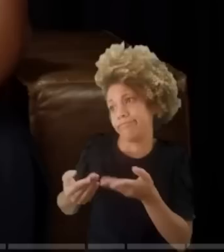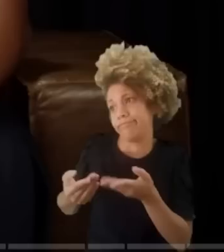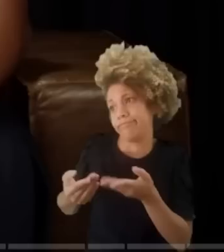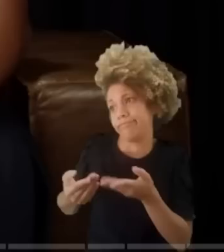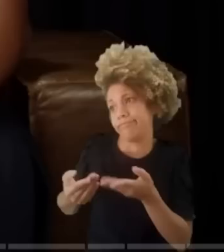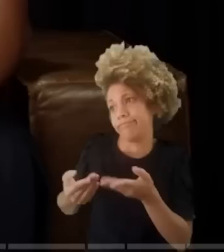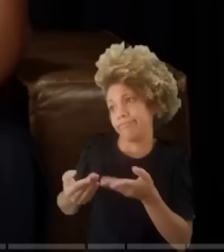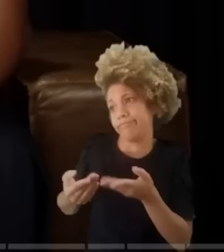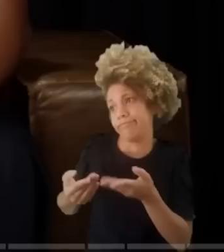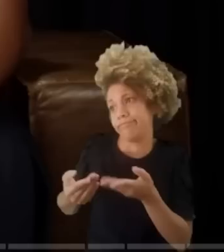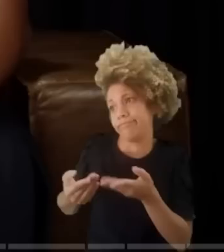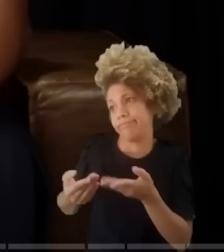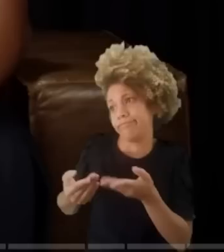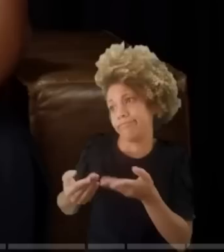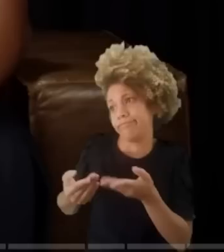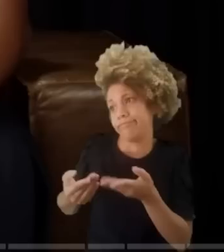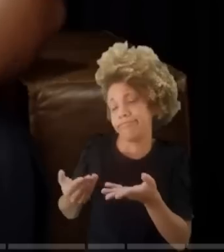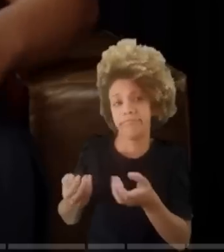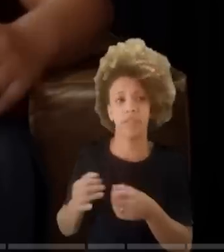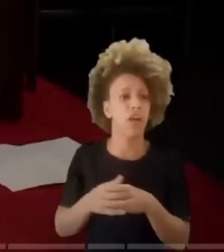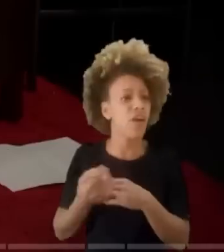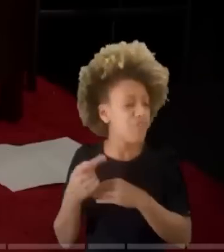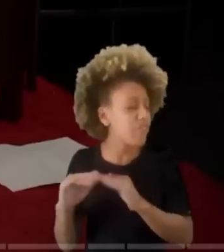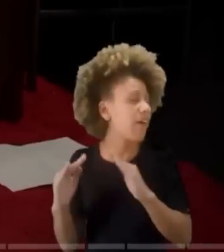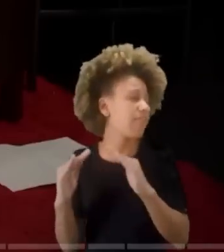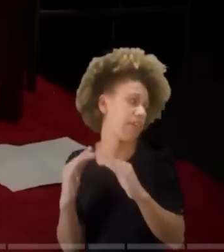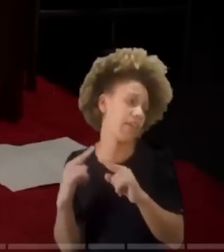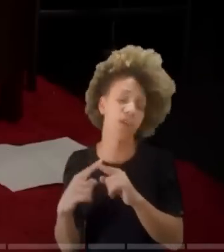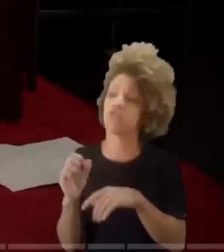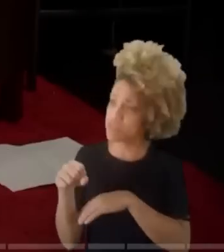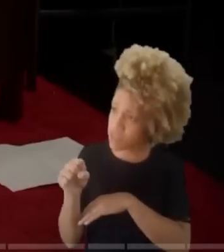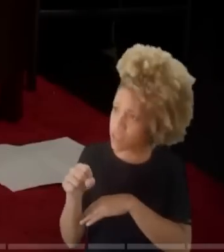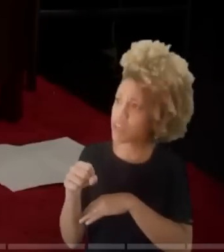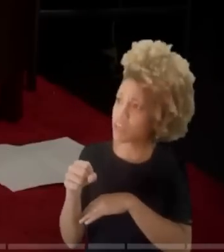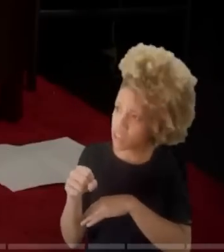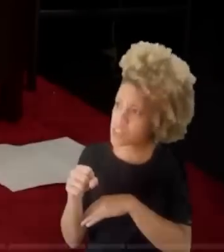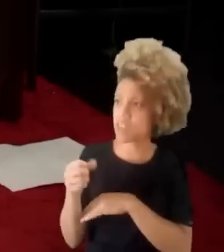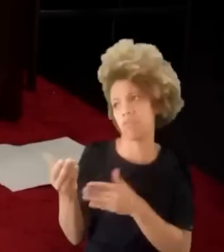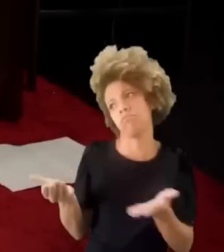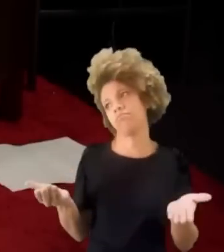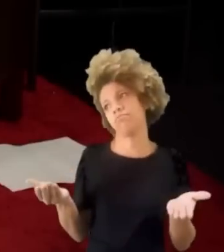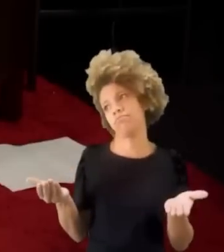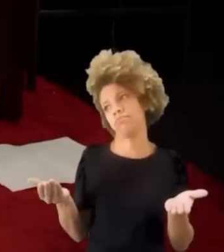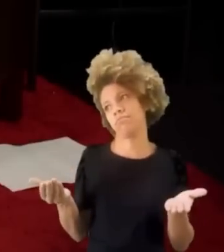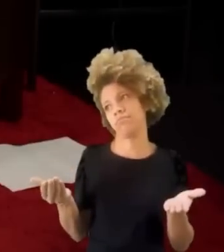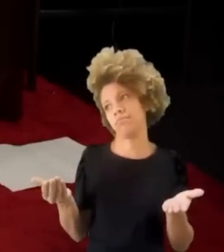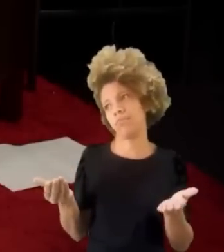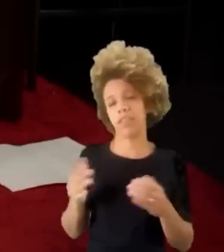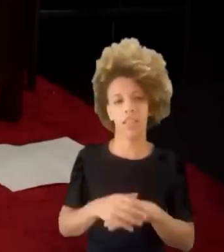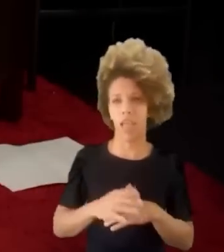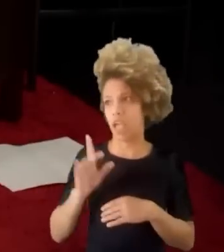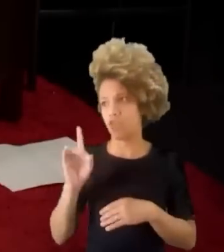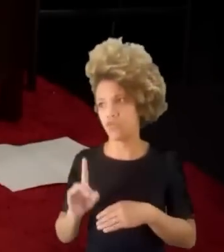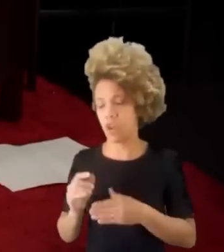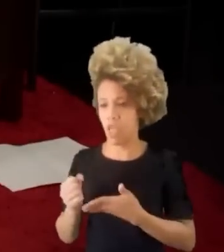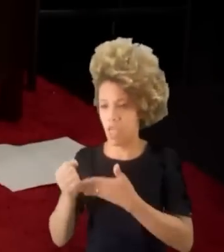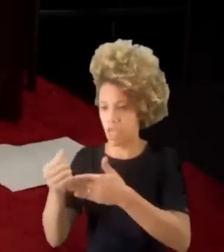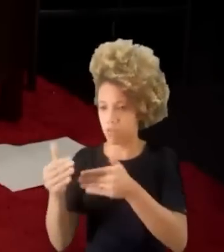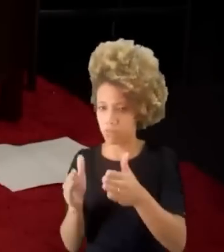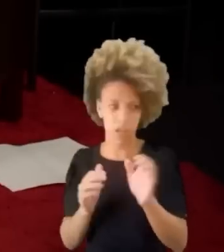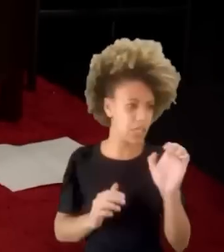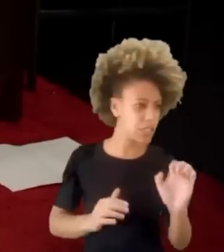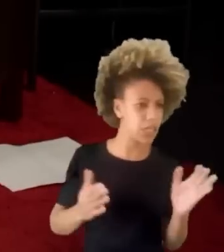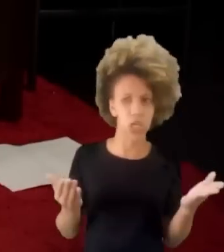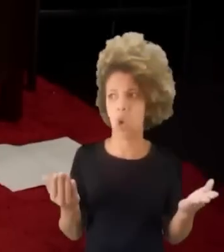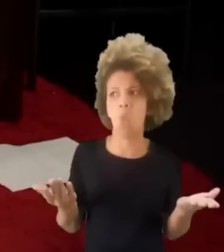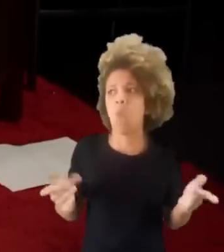eu não concordo que o problema político não a igreja é a mão direita que está dando uma cesta básica